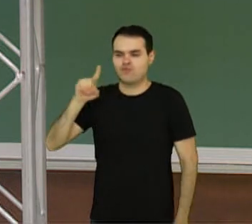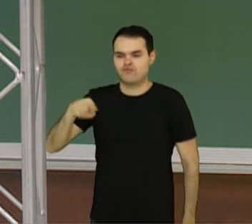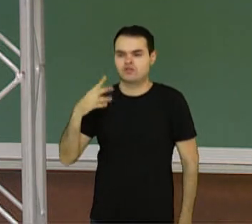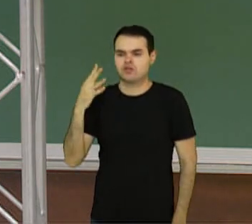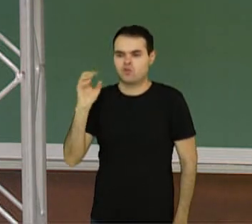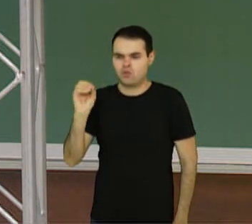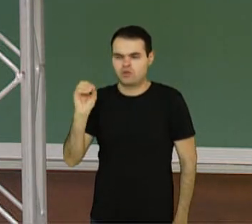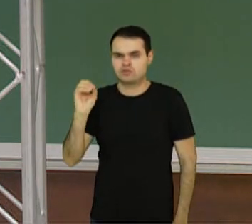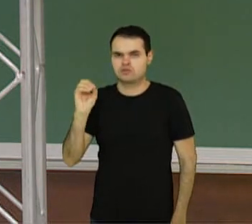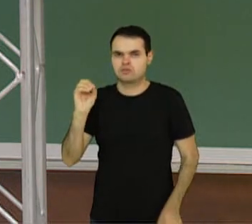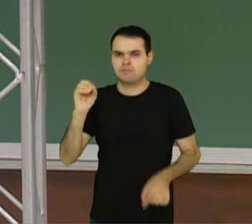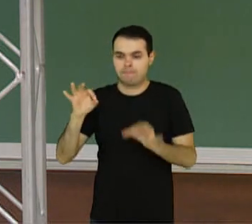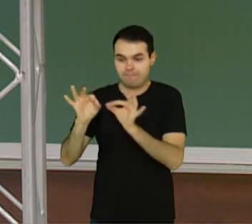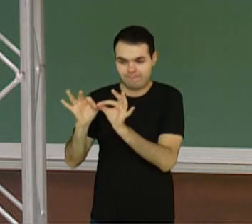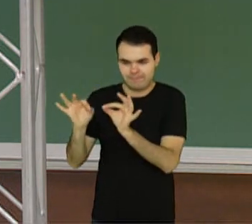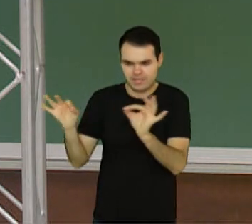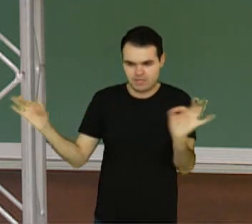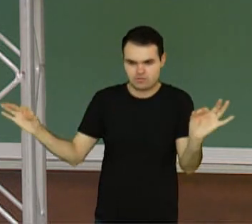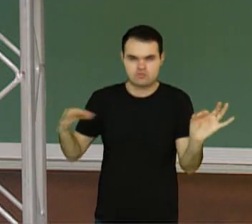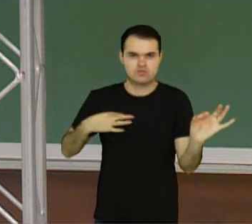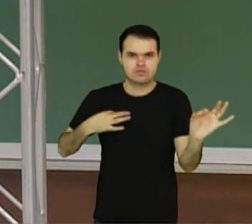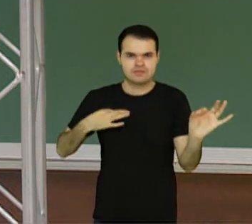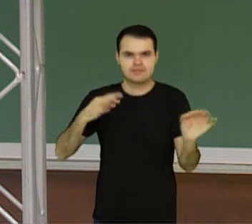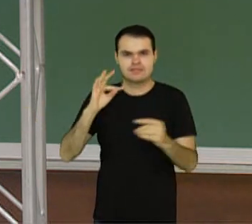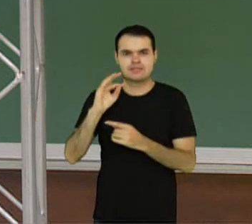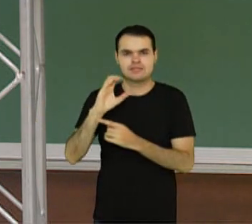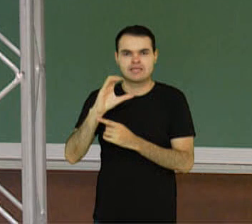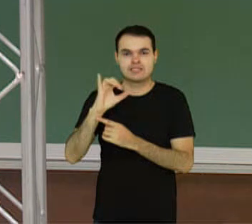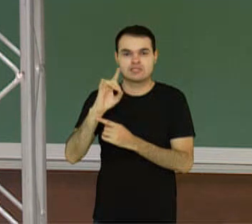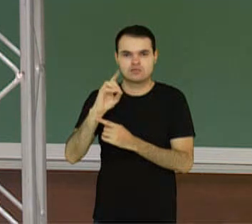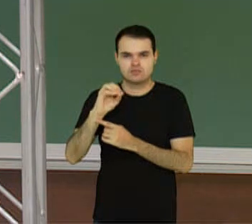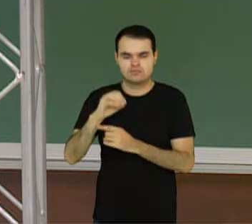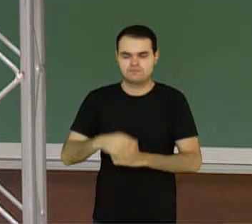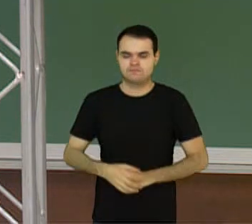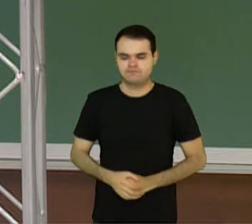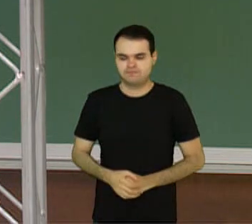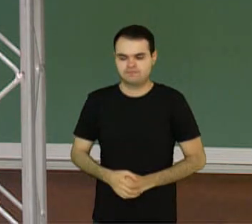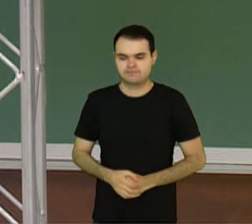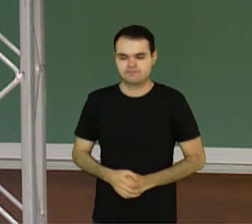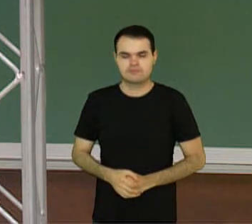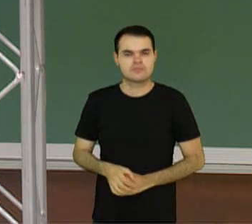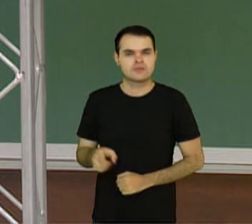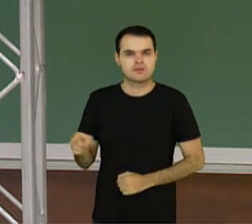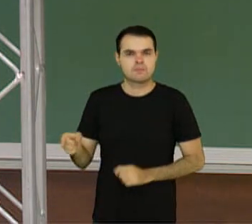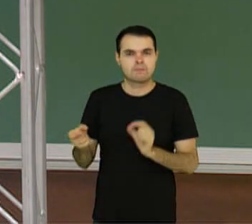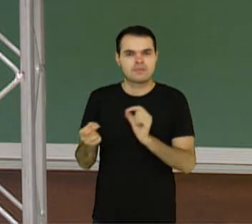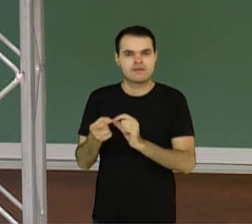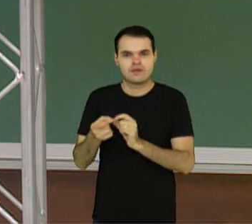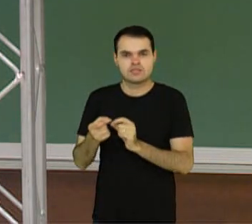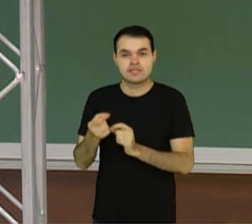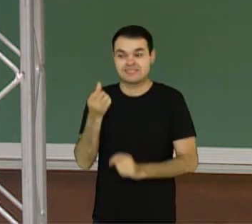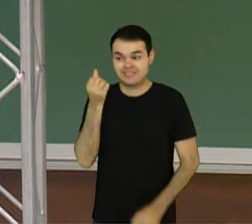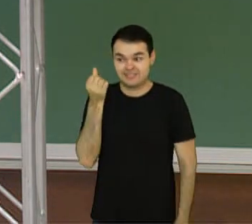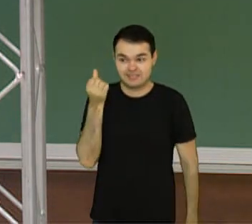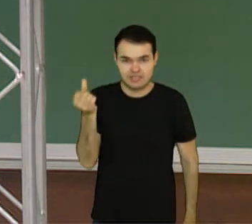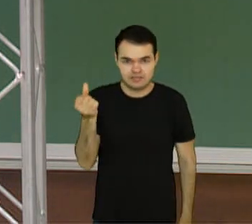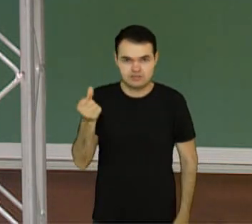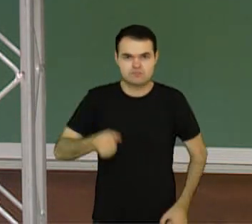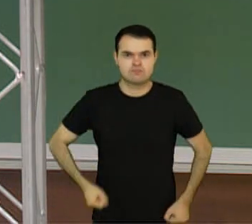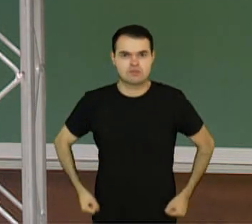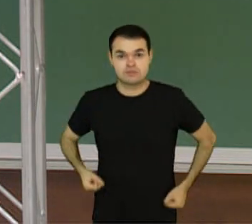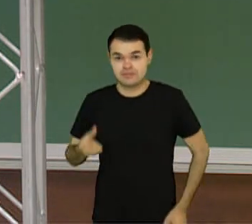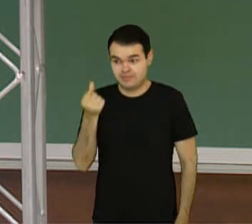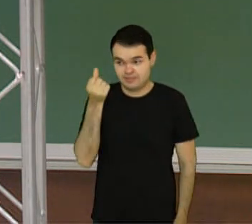1,4 metros de tecido, tá? Ela quer saber para costurar 6 bermudas, agora